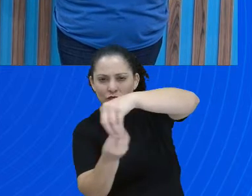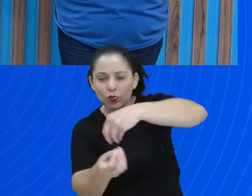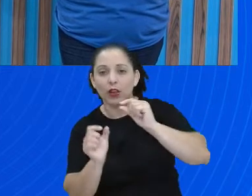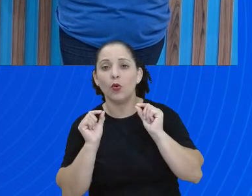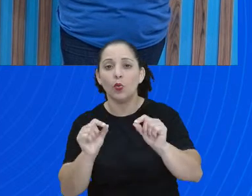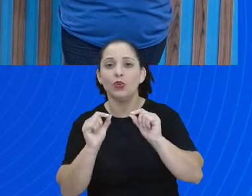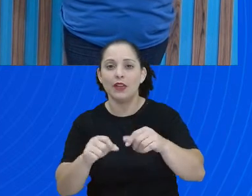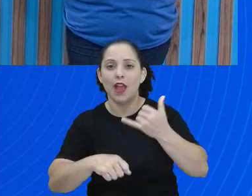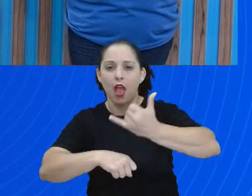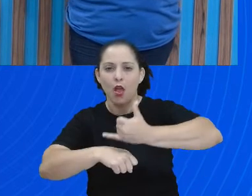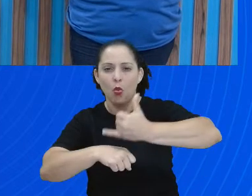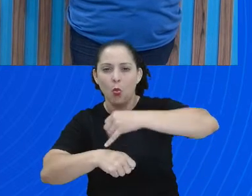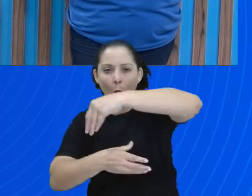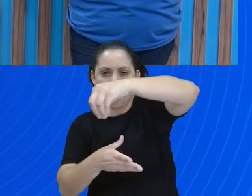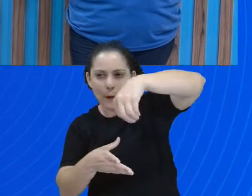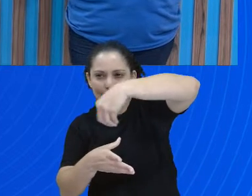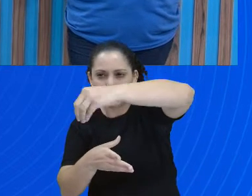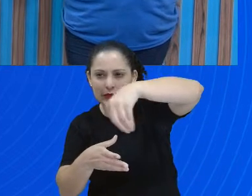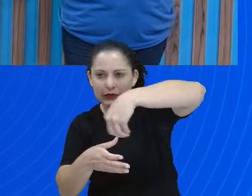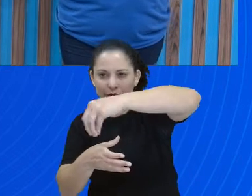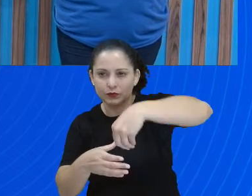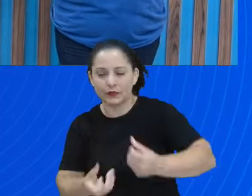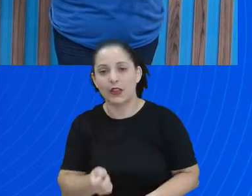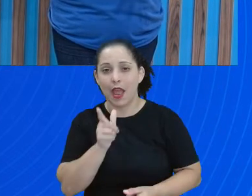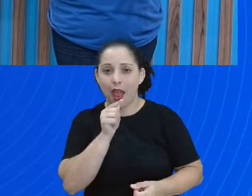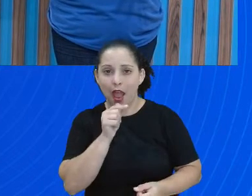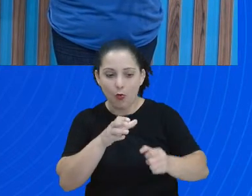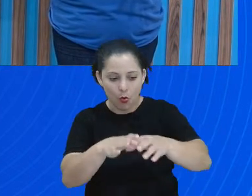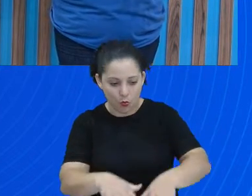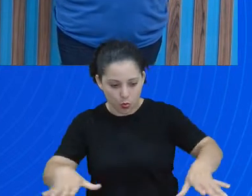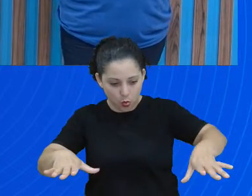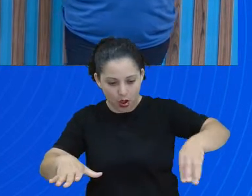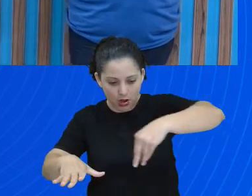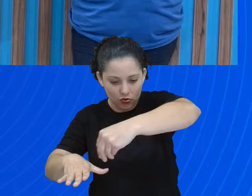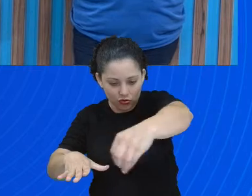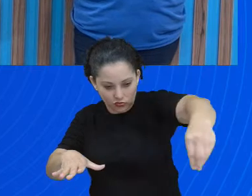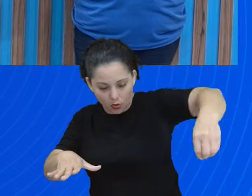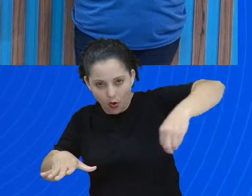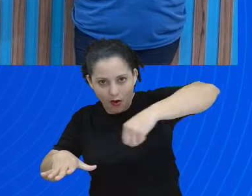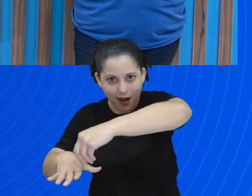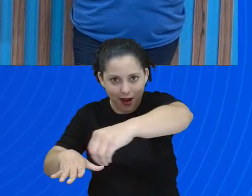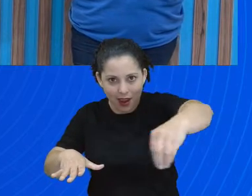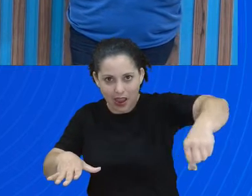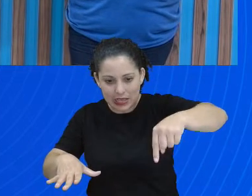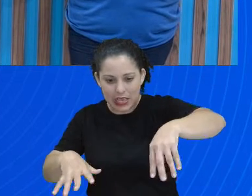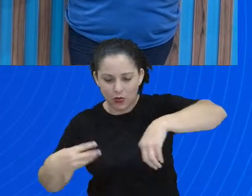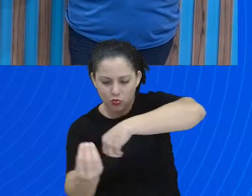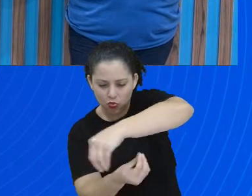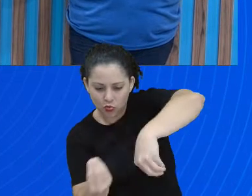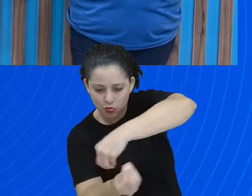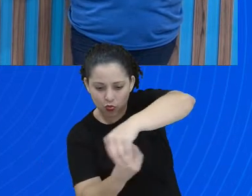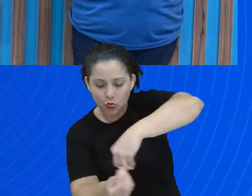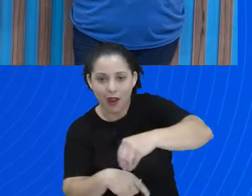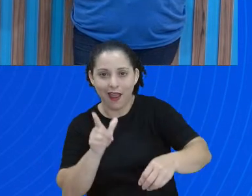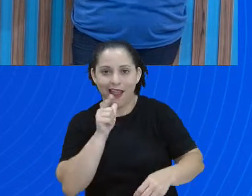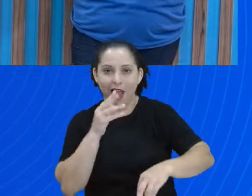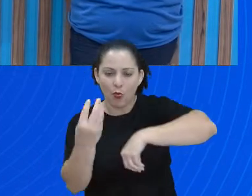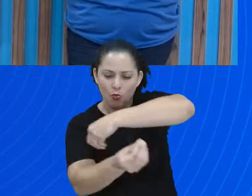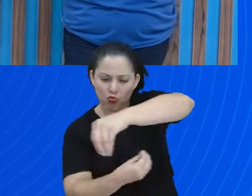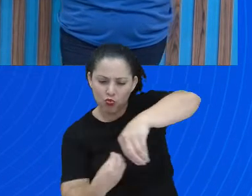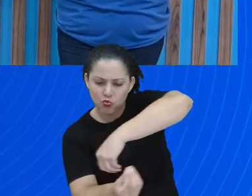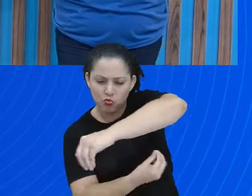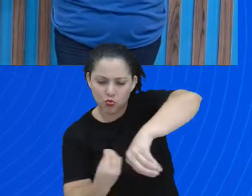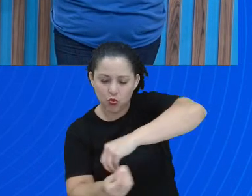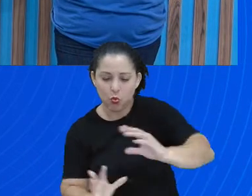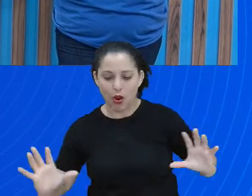de alumínio que vocês estão vendo na telinha. Joga o sulfato de alumínio e esse sulfato, quando ele entra em contato com a água, ele